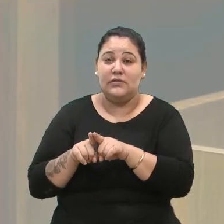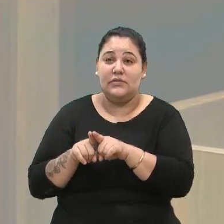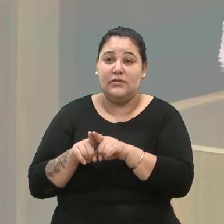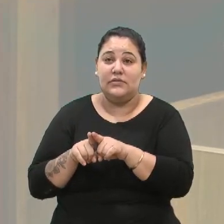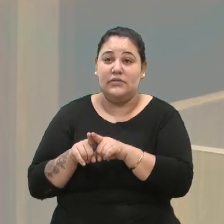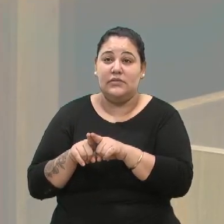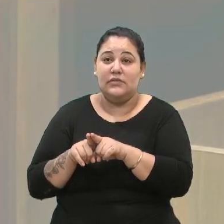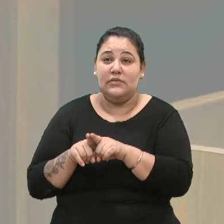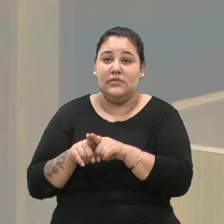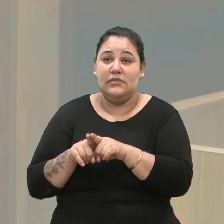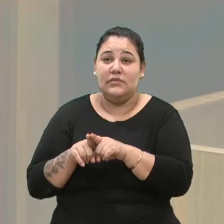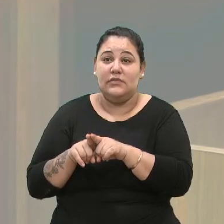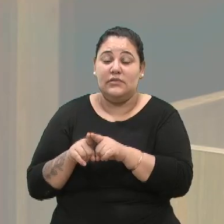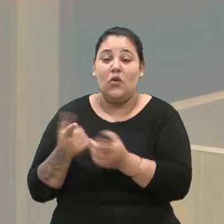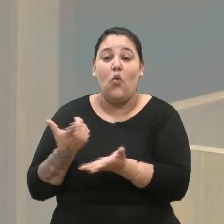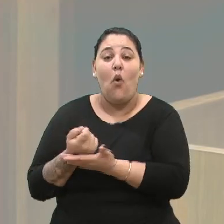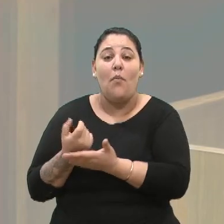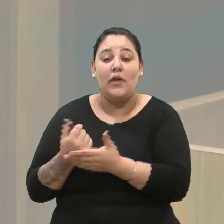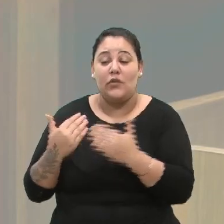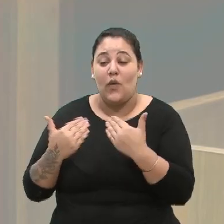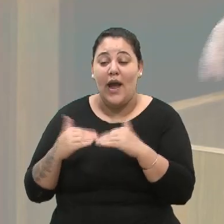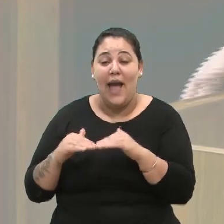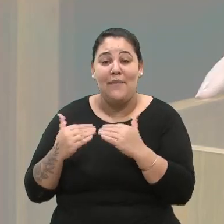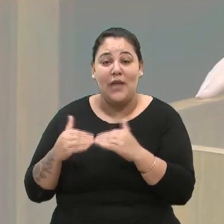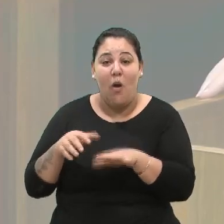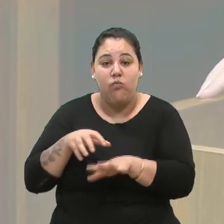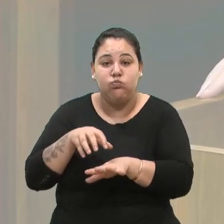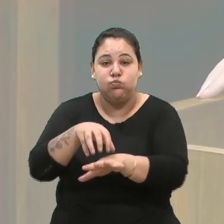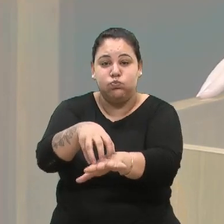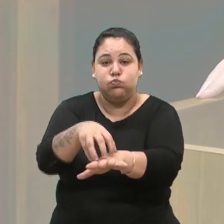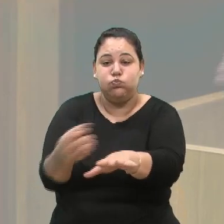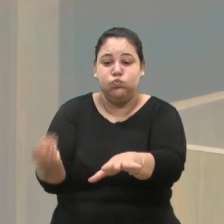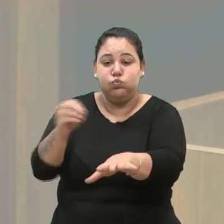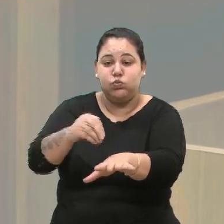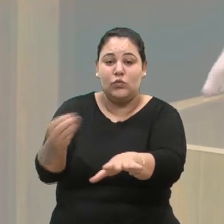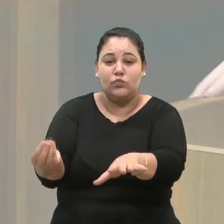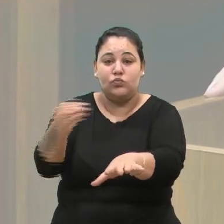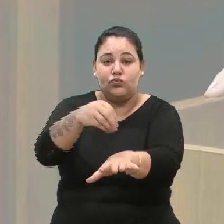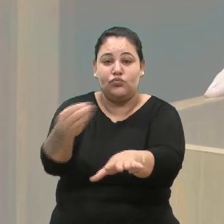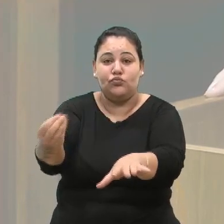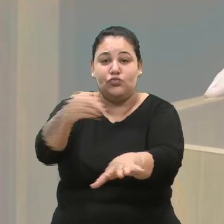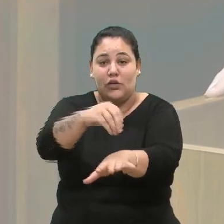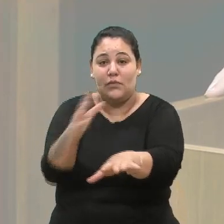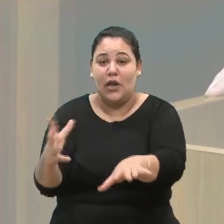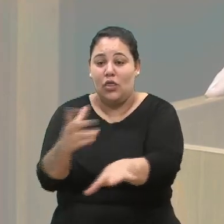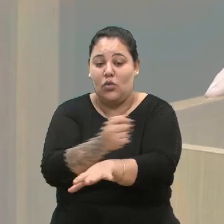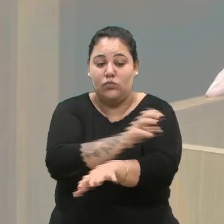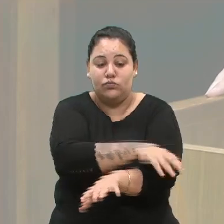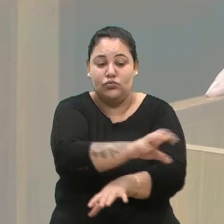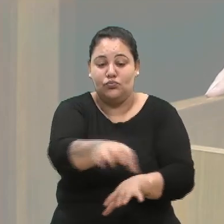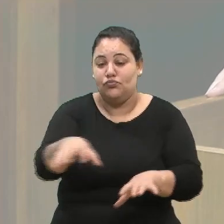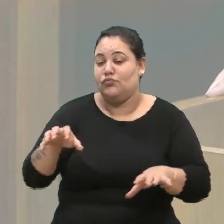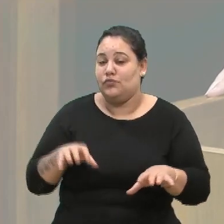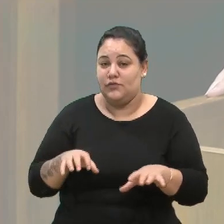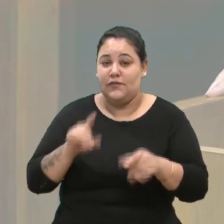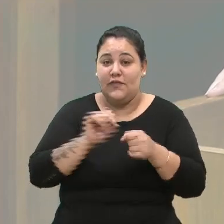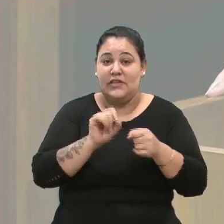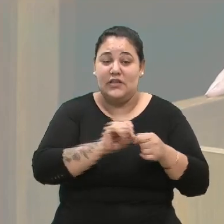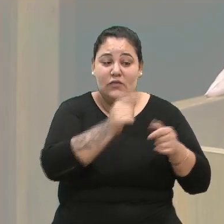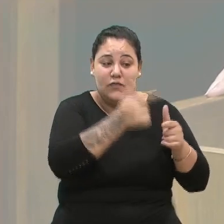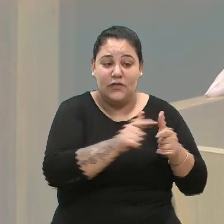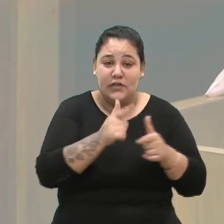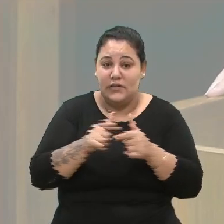estão sendo adquiridos caminhões, equipamentos para todos os setores por meio de financiamento